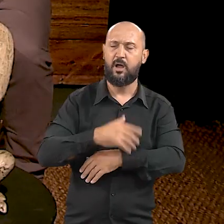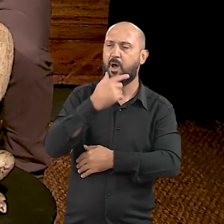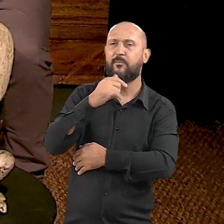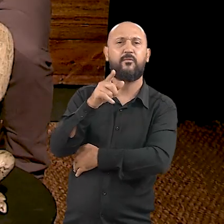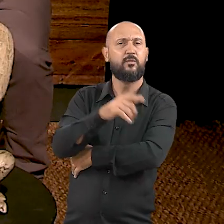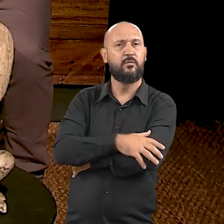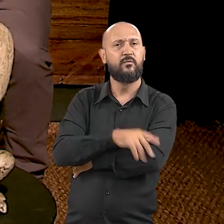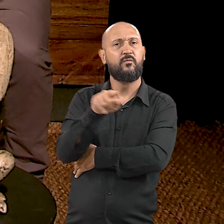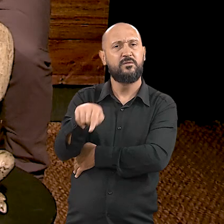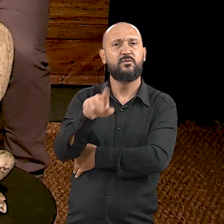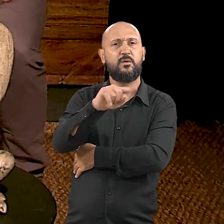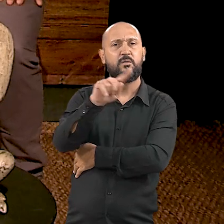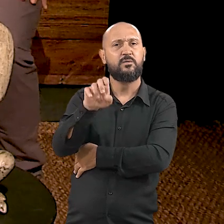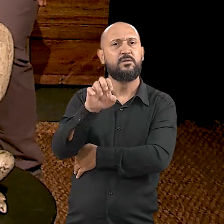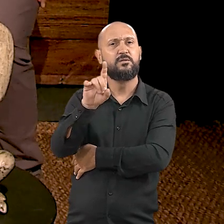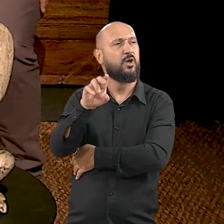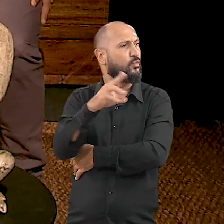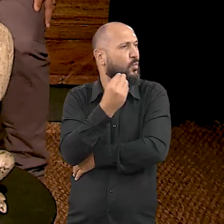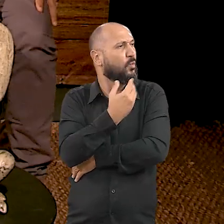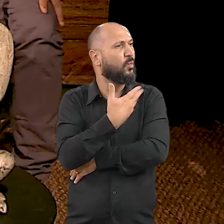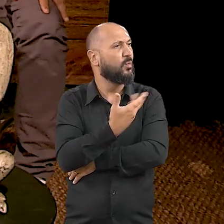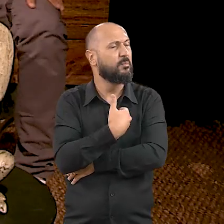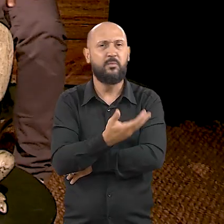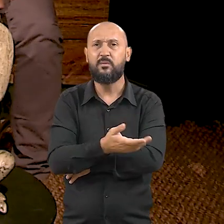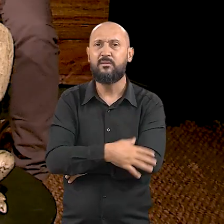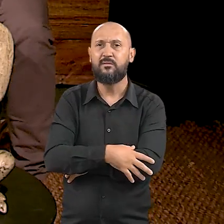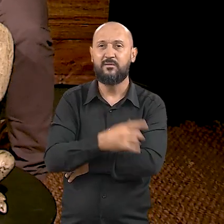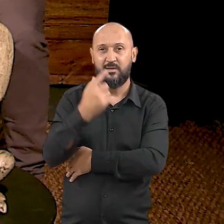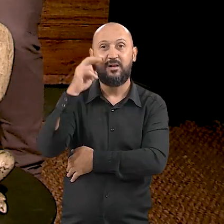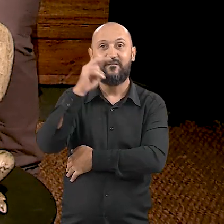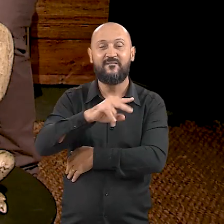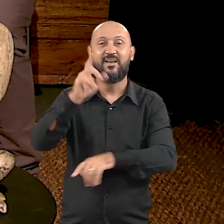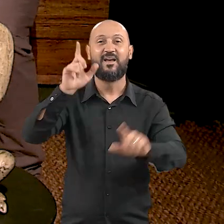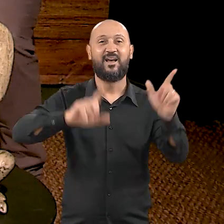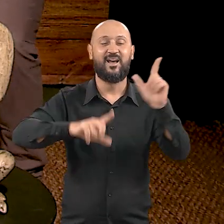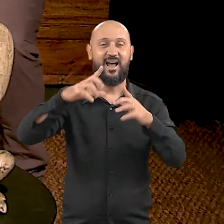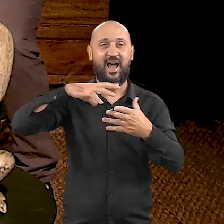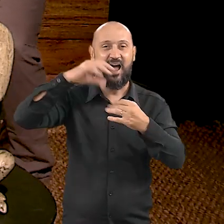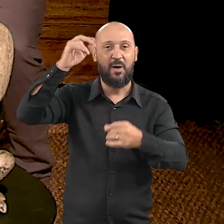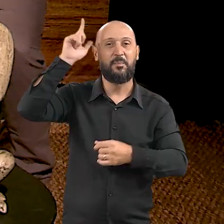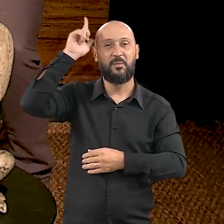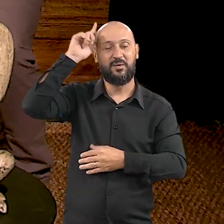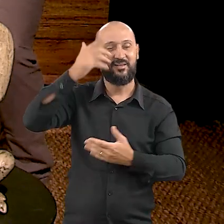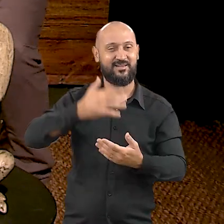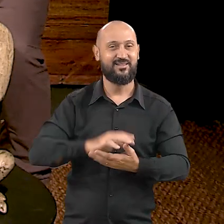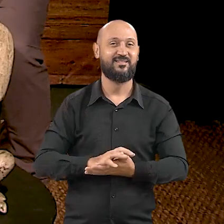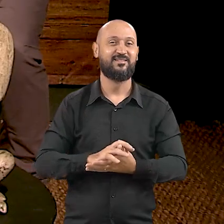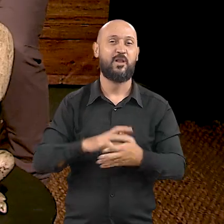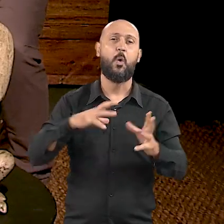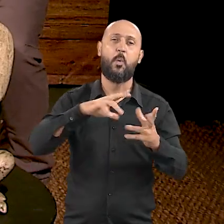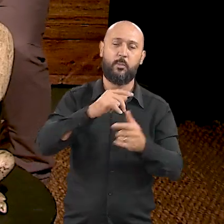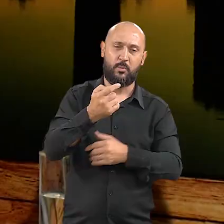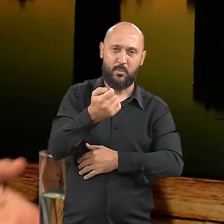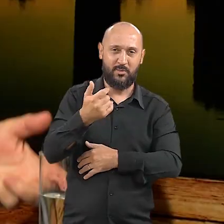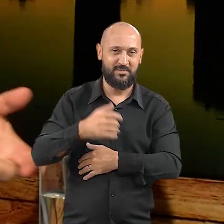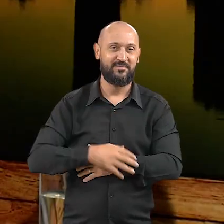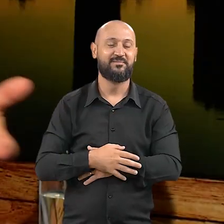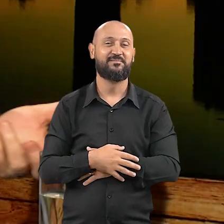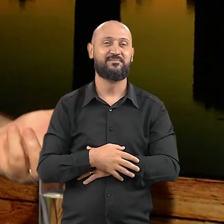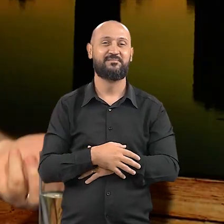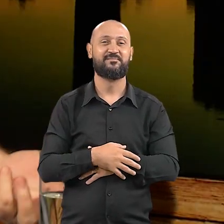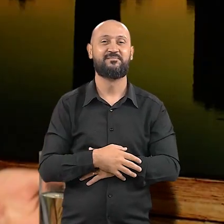falou, pô, você não é o Zé Du? Eu falei, como Zé assim? Eu Du? assisto, o cara assistia o programa Alva Tava Guarda todo Livre, mundo olha, tá ligado. vendo? Mundo pequeno, né? E